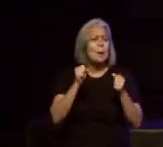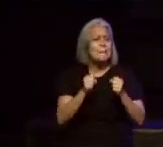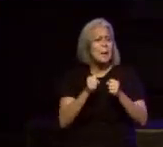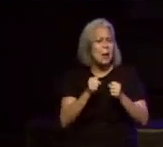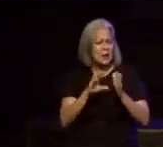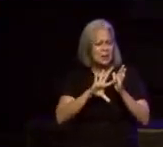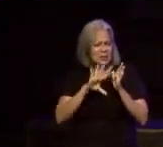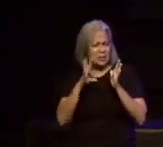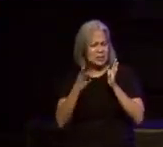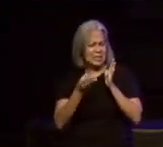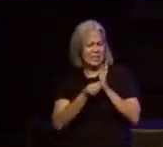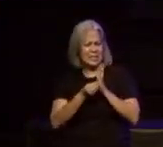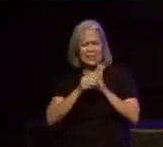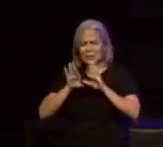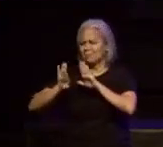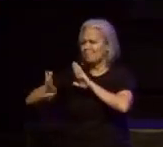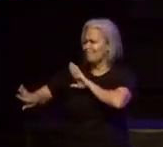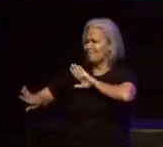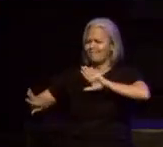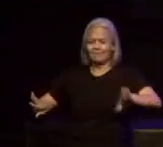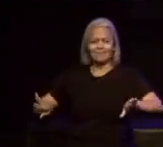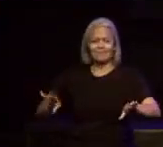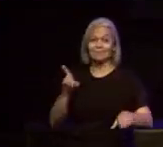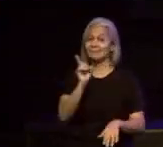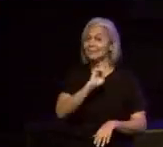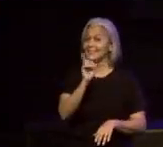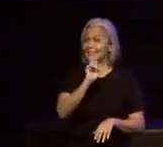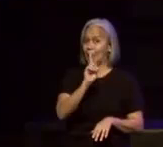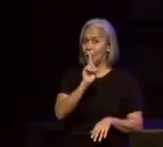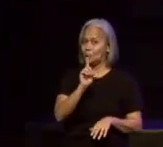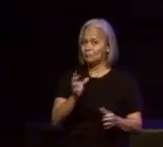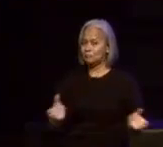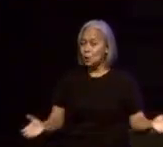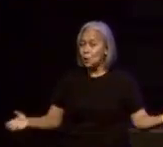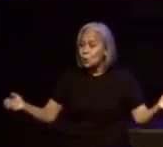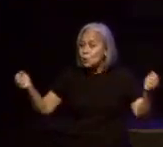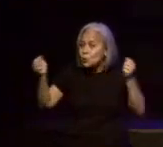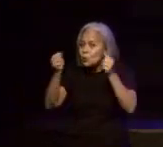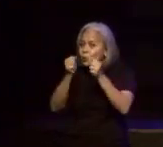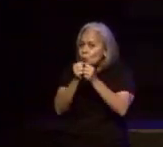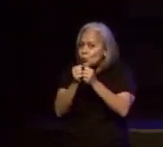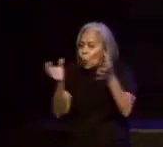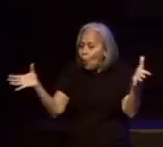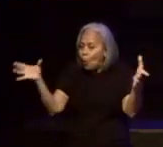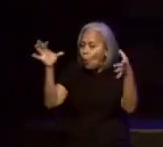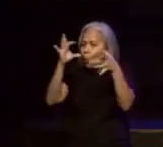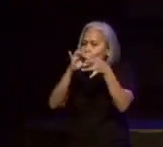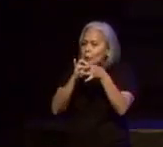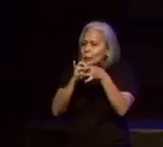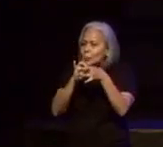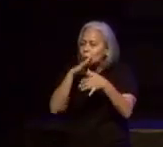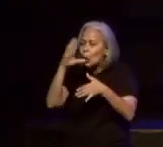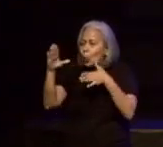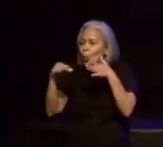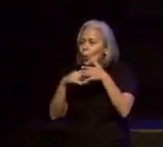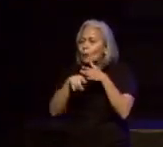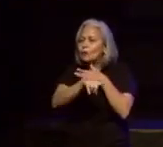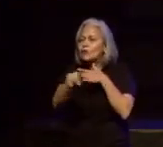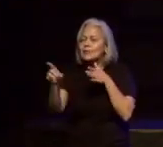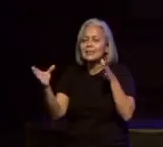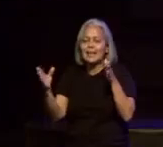claro: juntos, todos vocês são o corpo de Cristo. Sozinho você é?